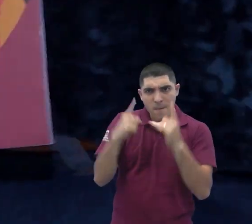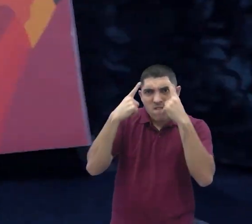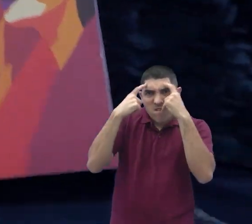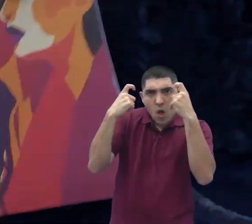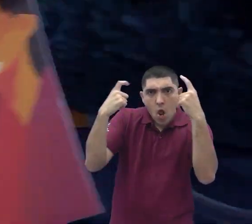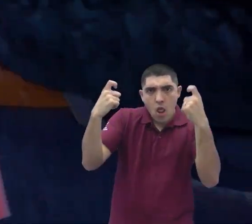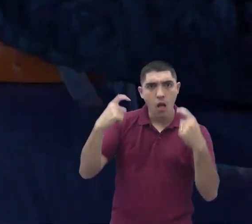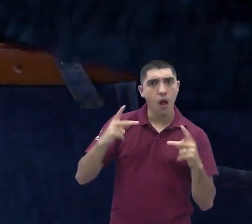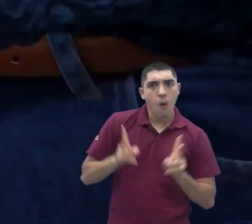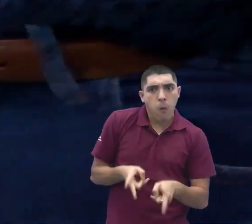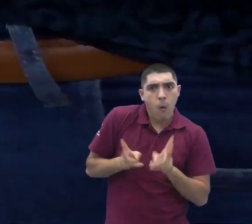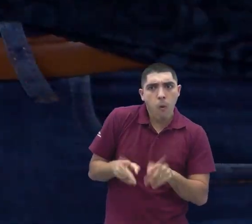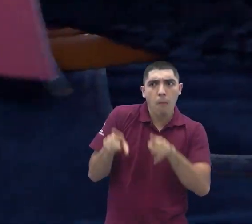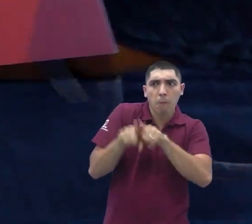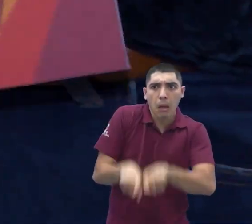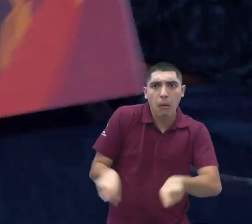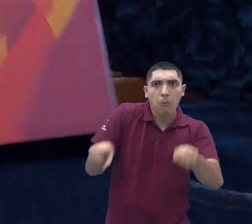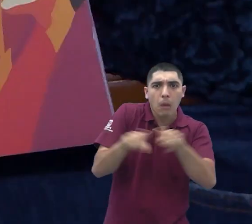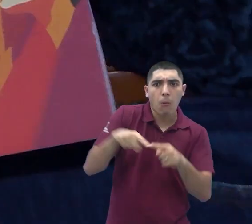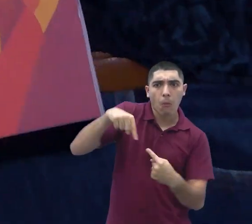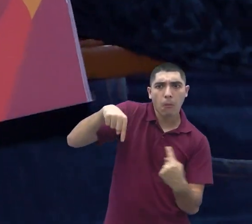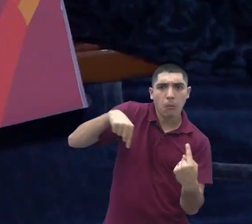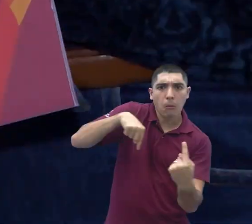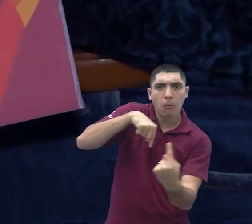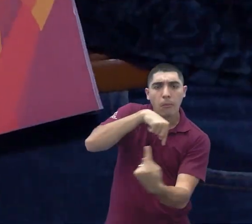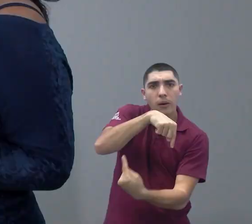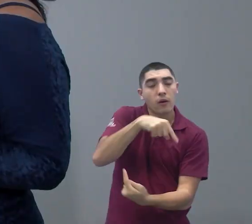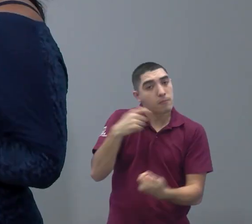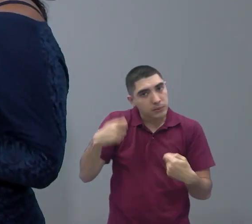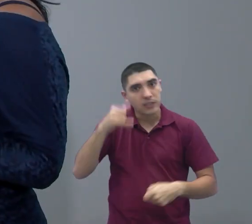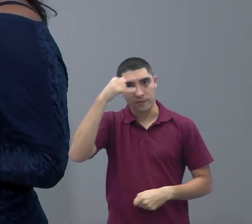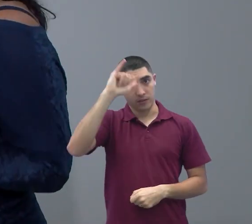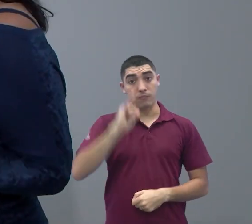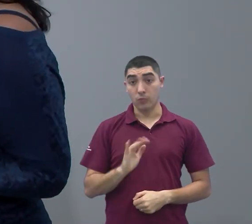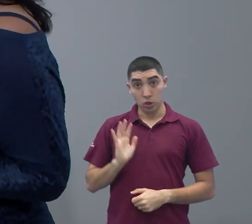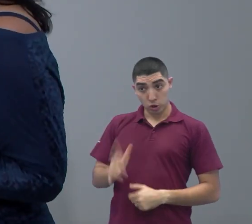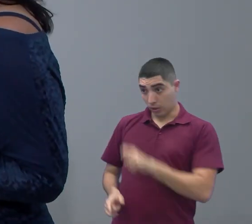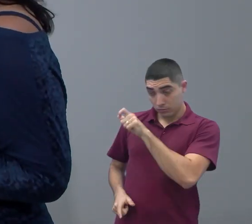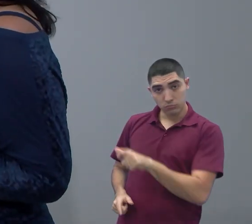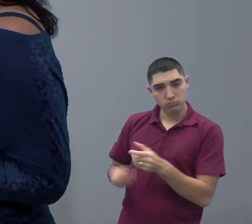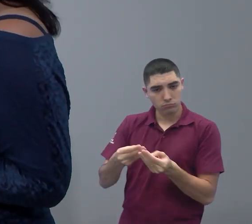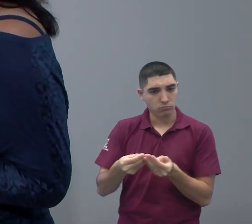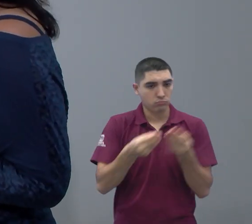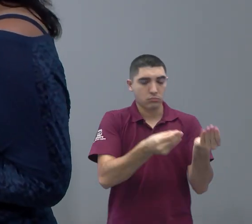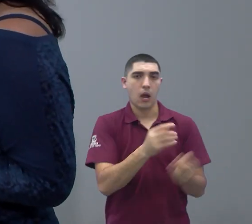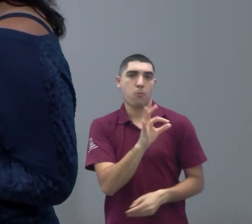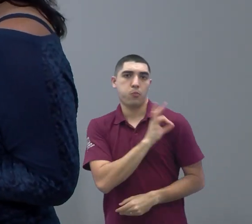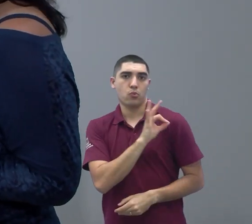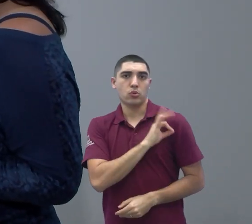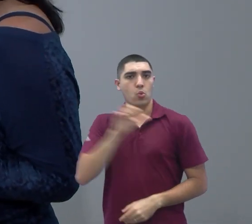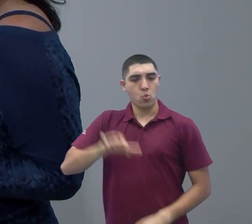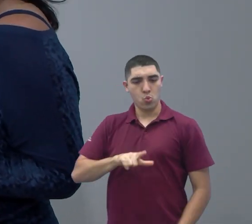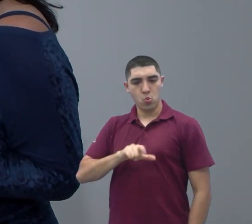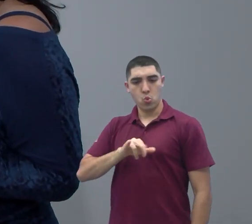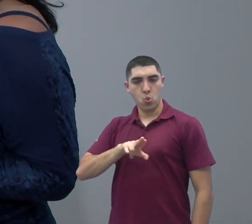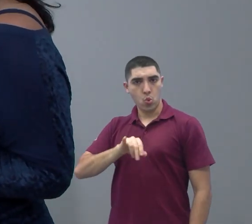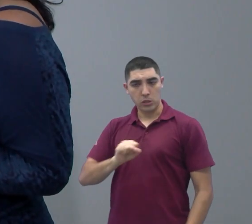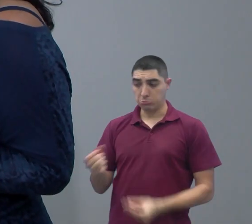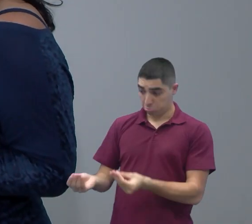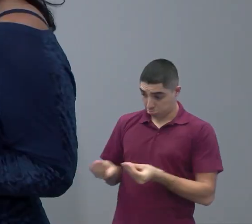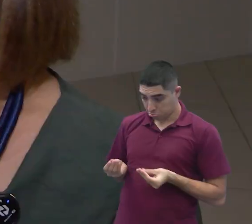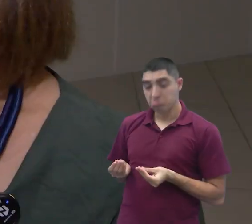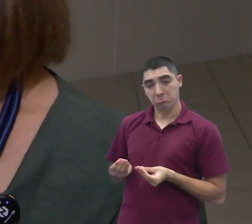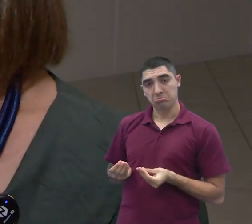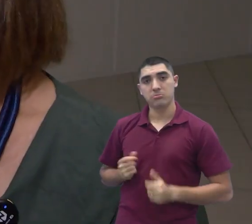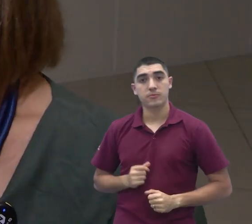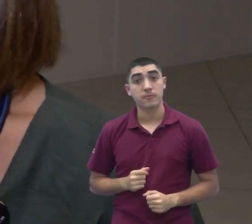o ciclo de violência e procurar ajuda das autoridades. O material foi entregue em mãos ao delegado Luiz Paulo